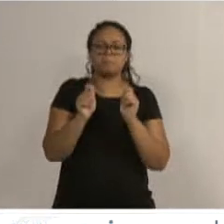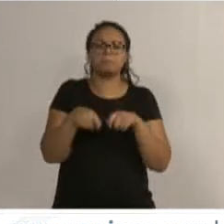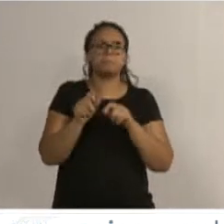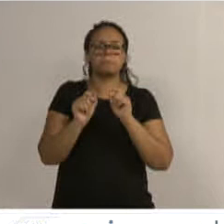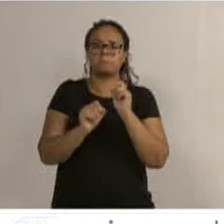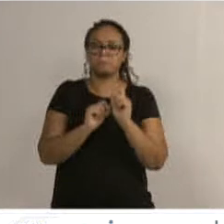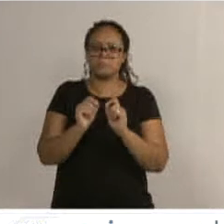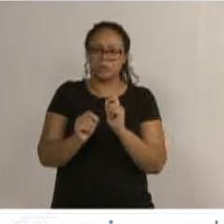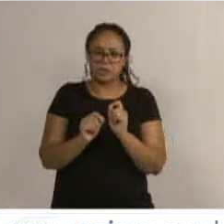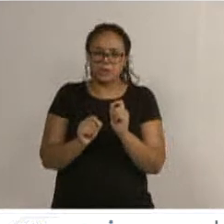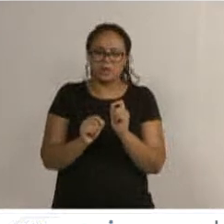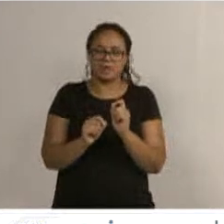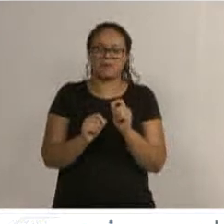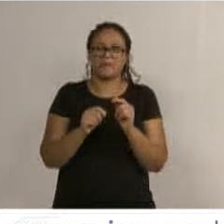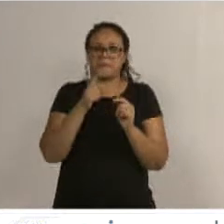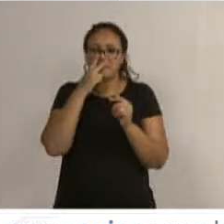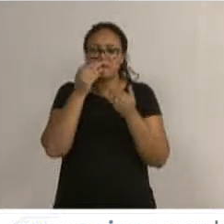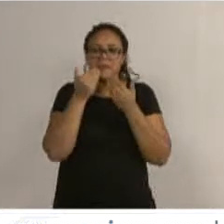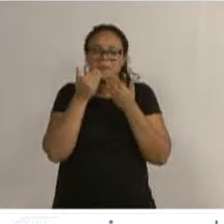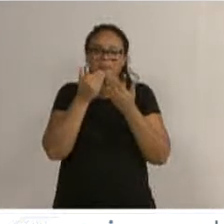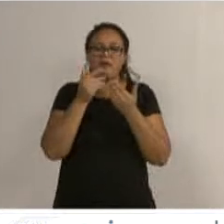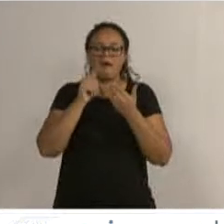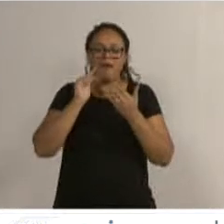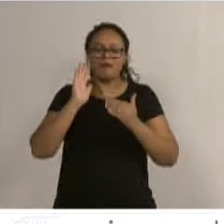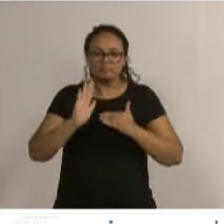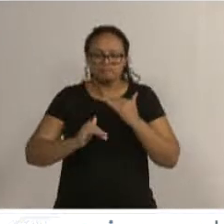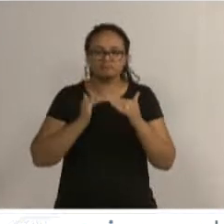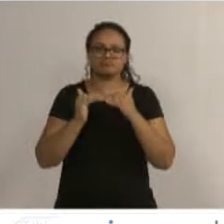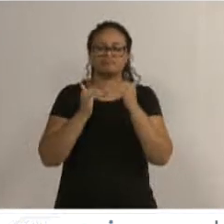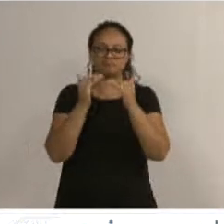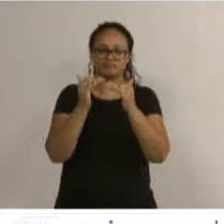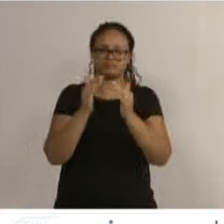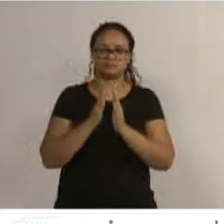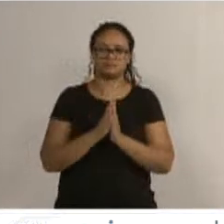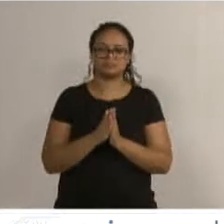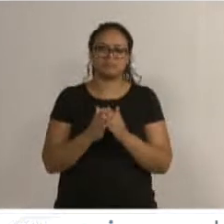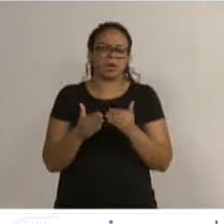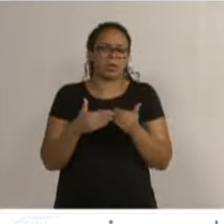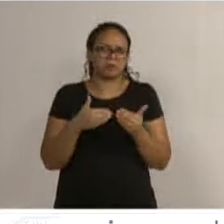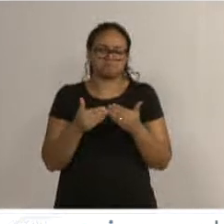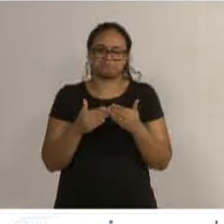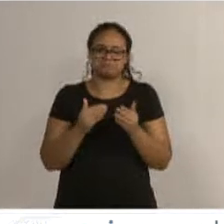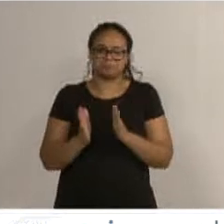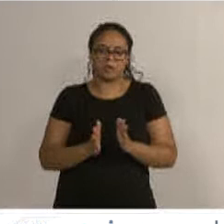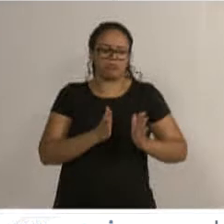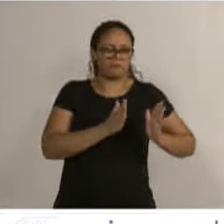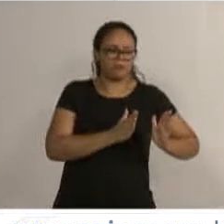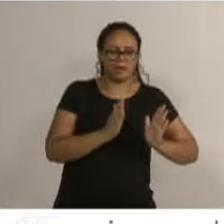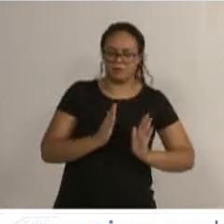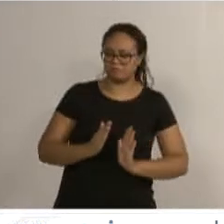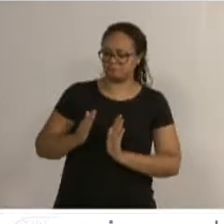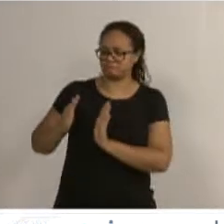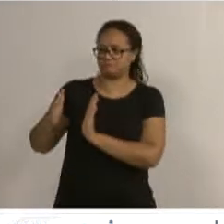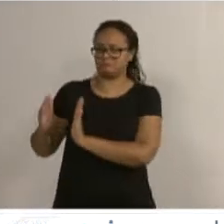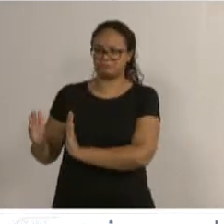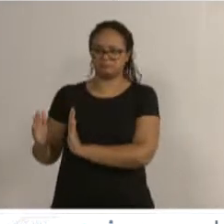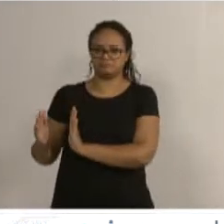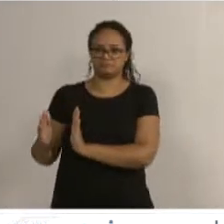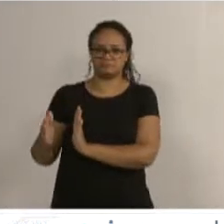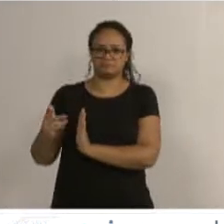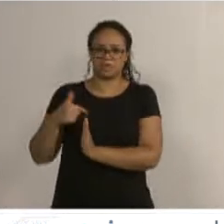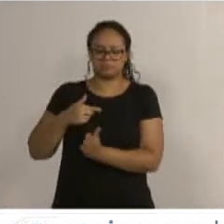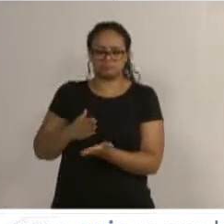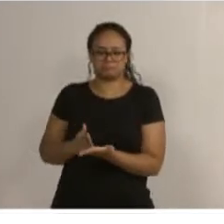de avanço na vida, independente do lado que a gente está cercado ou do lado que a gente está sendo